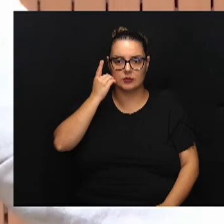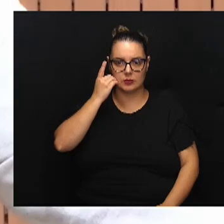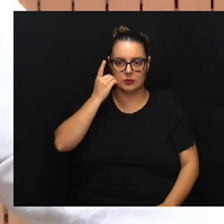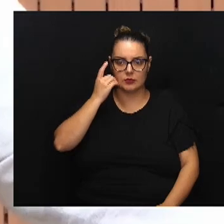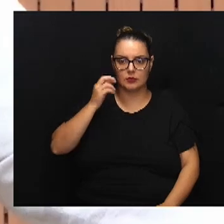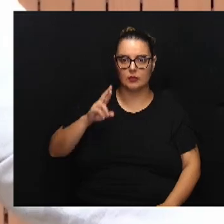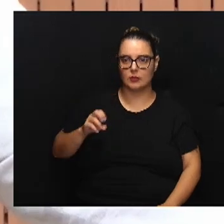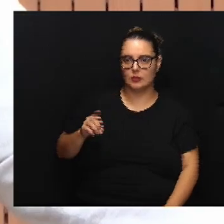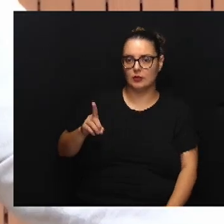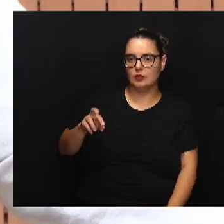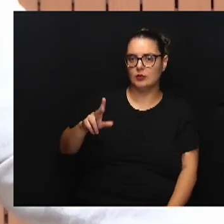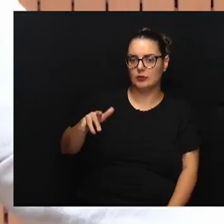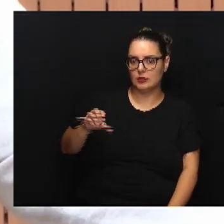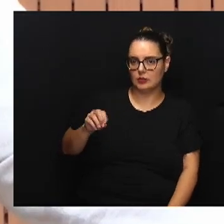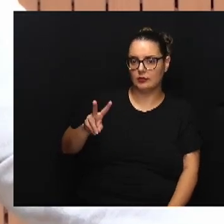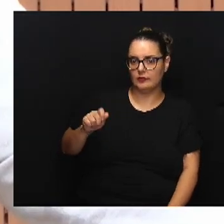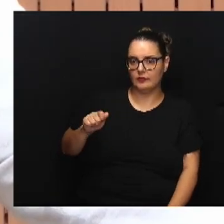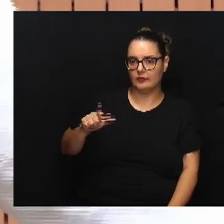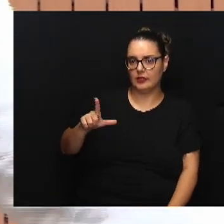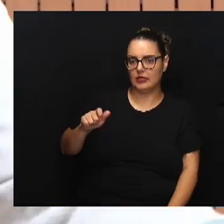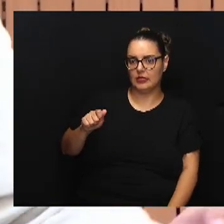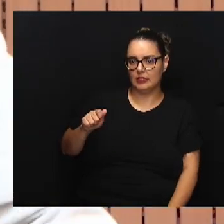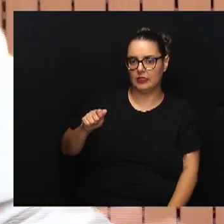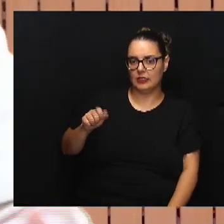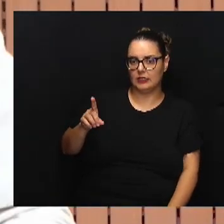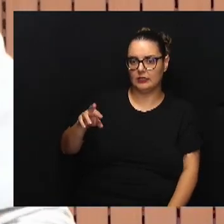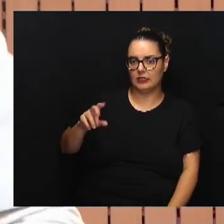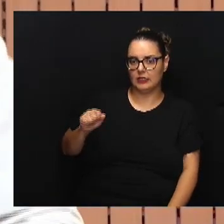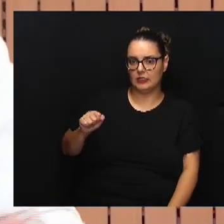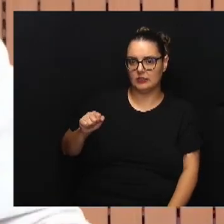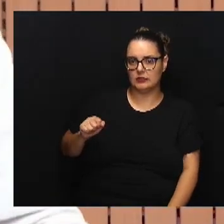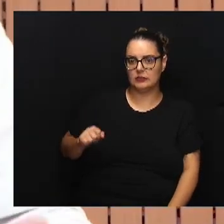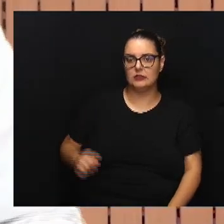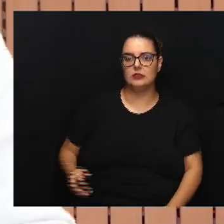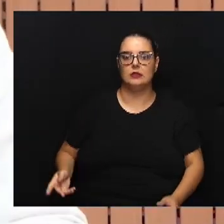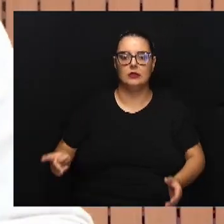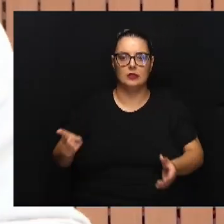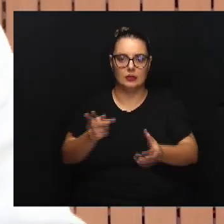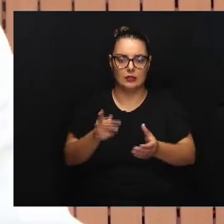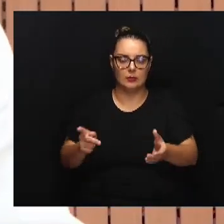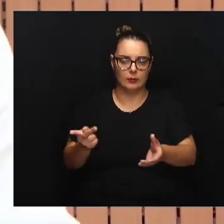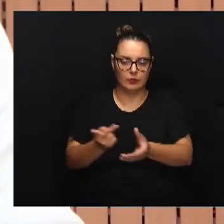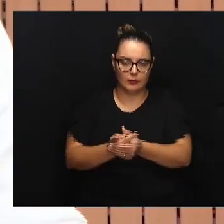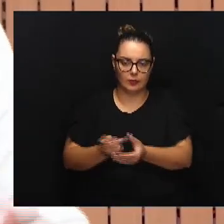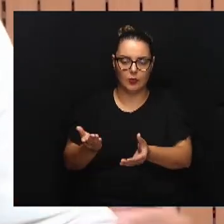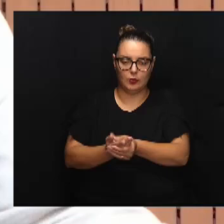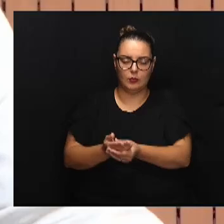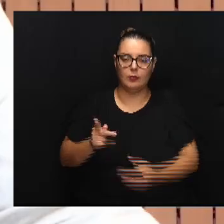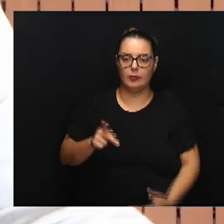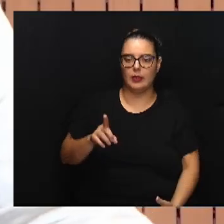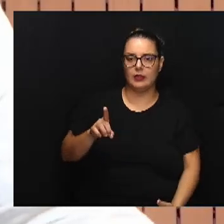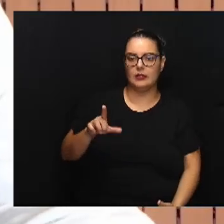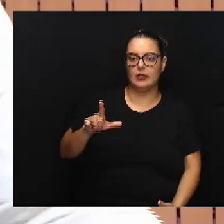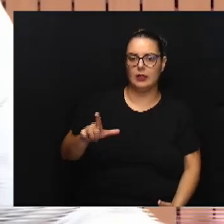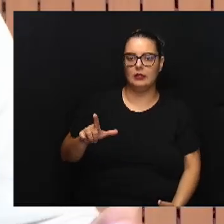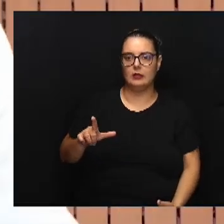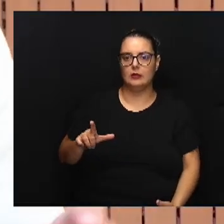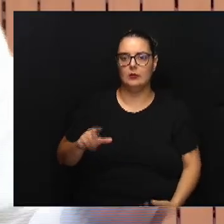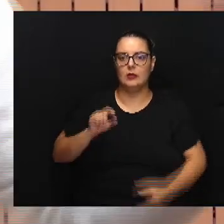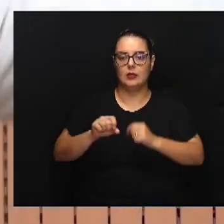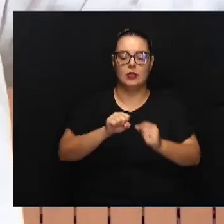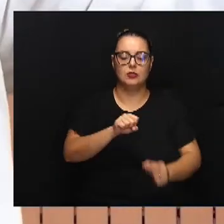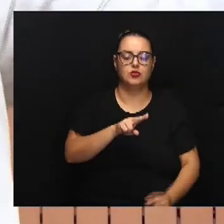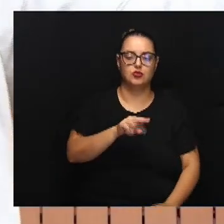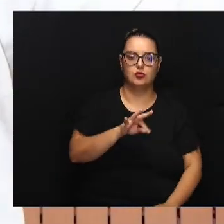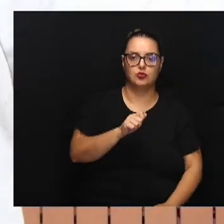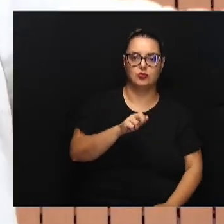Rodrigo Valadares, do União de Tocantins, entrou com PDL, projeto de decreto legislativo, para sustar o decreto,